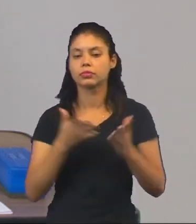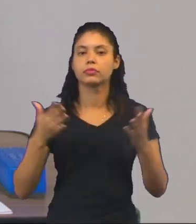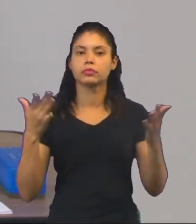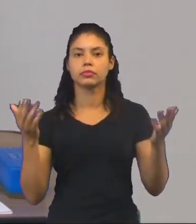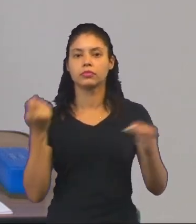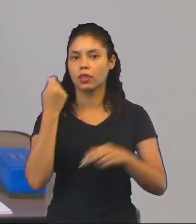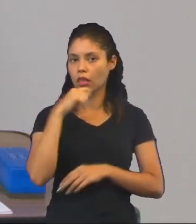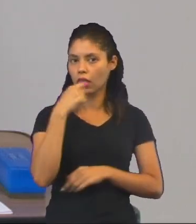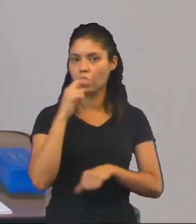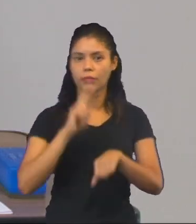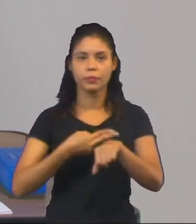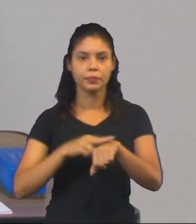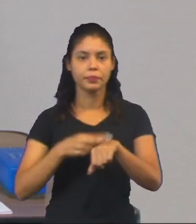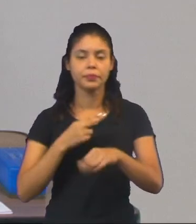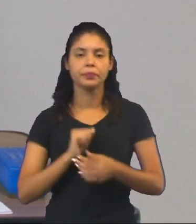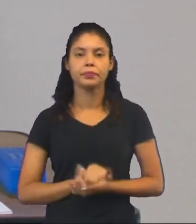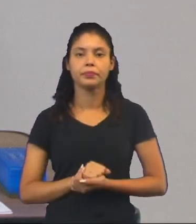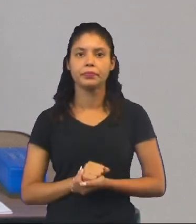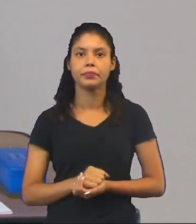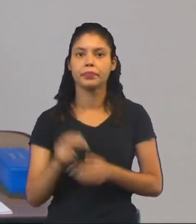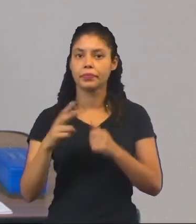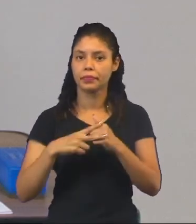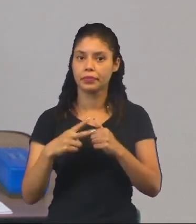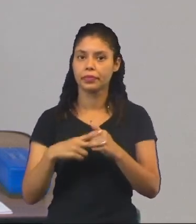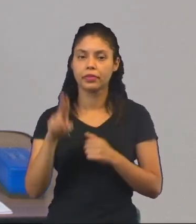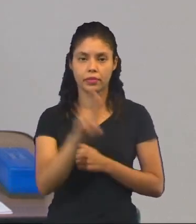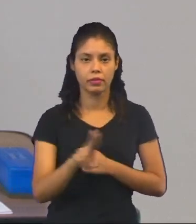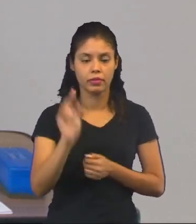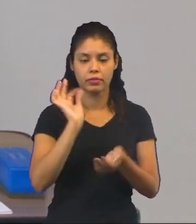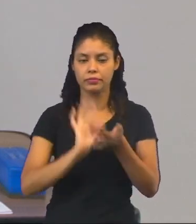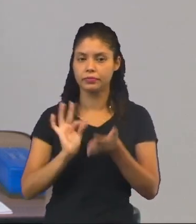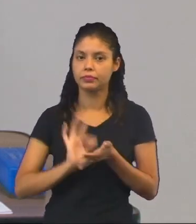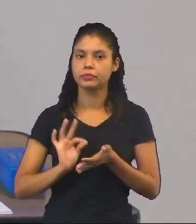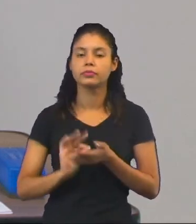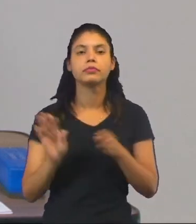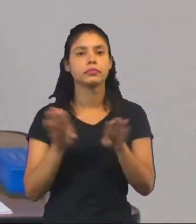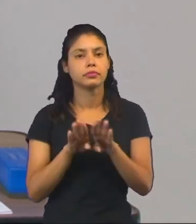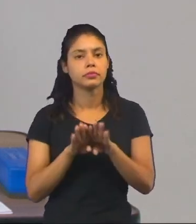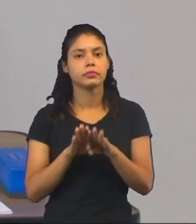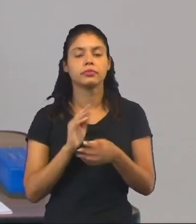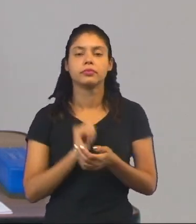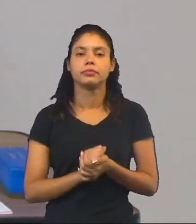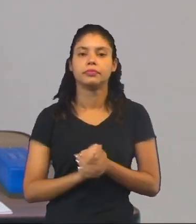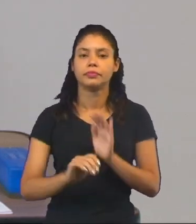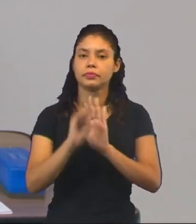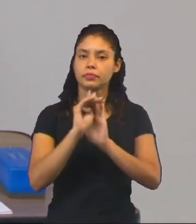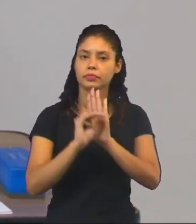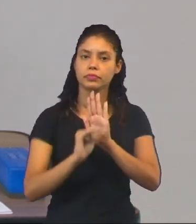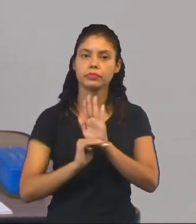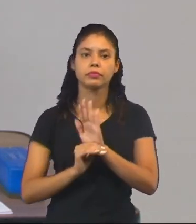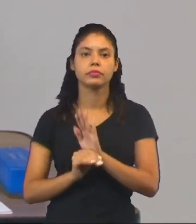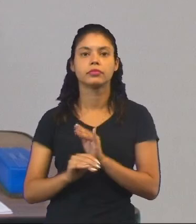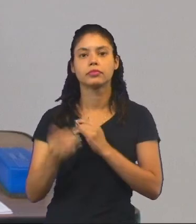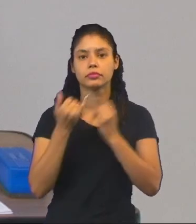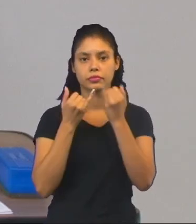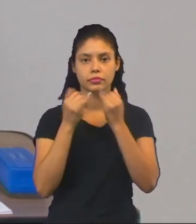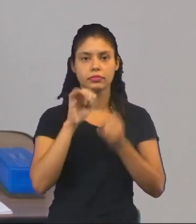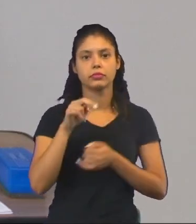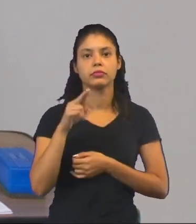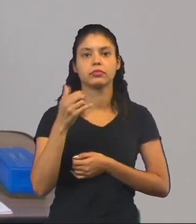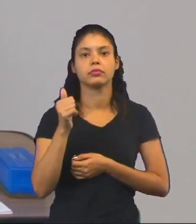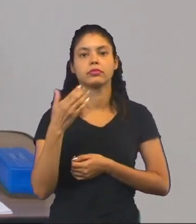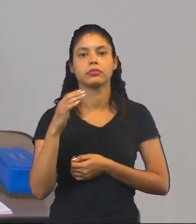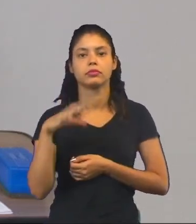sorvete de chocolate. Então, esses verbos a gente usa na escrita e eles são classificados como verbos de enunciação,